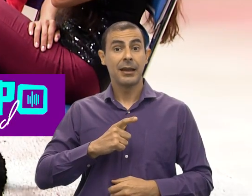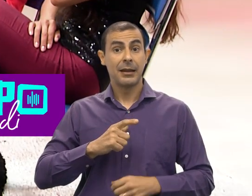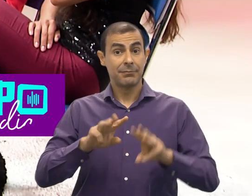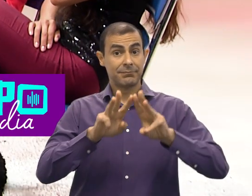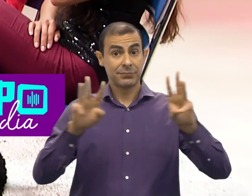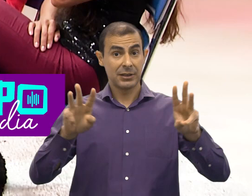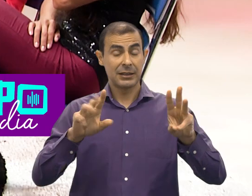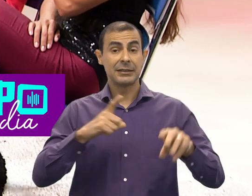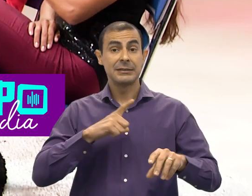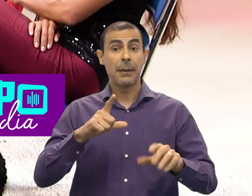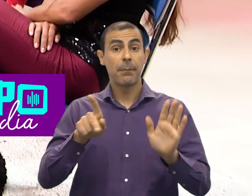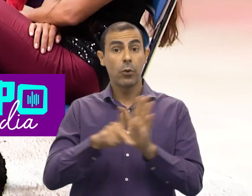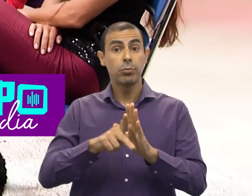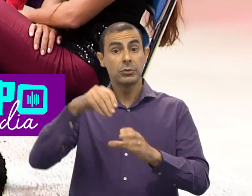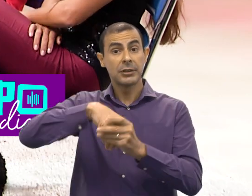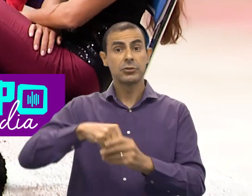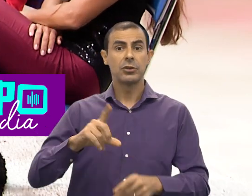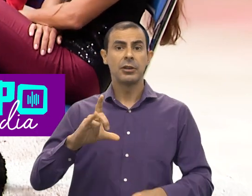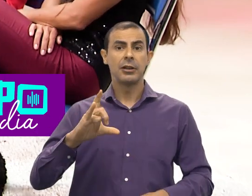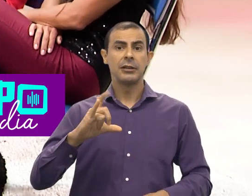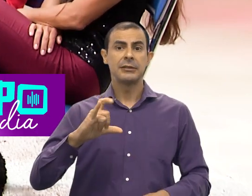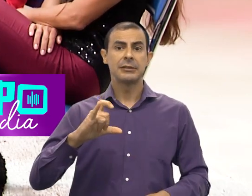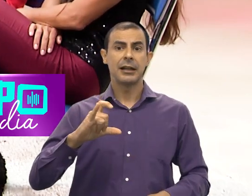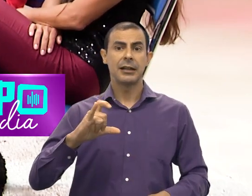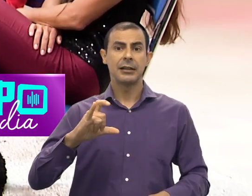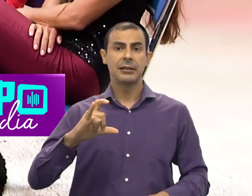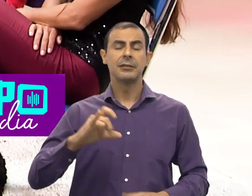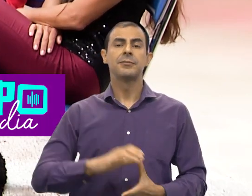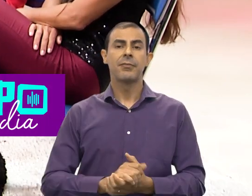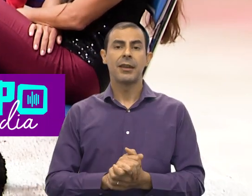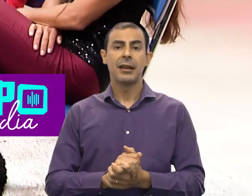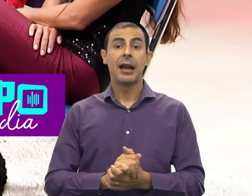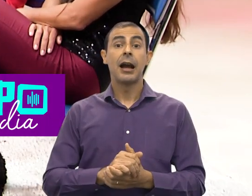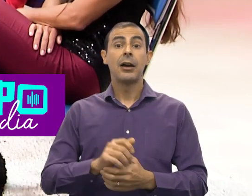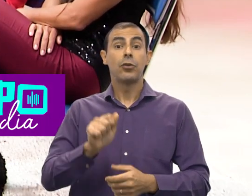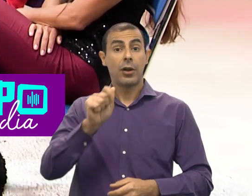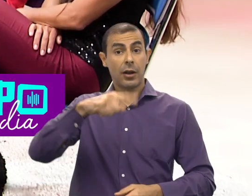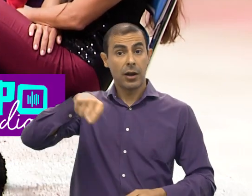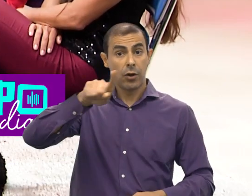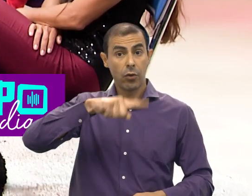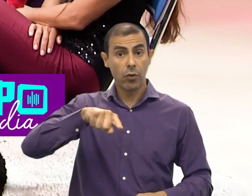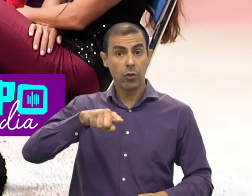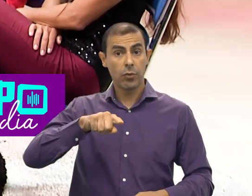no Instagram chamada @Instituto Sangue Bom. Vou repetir,